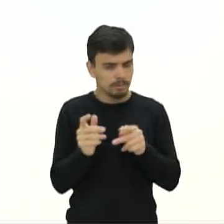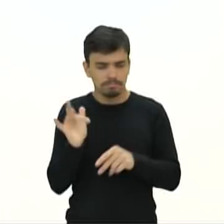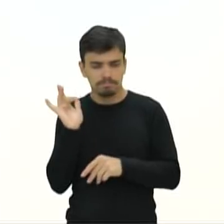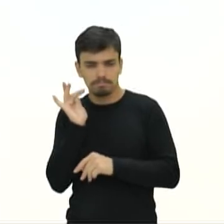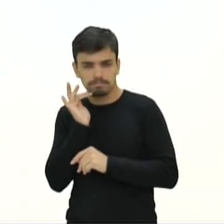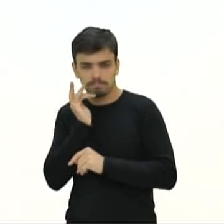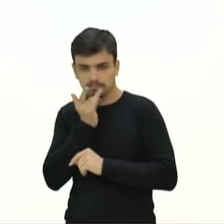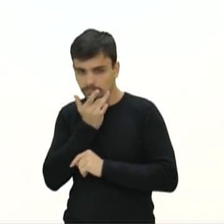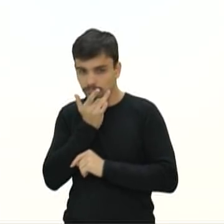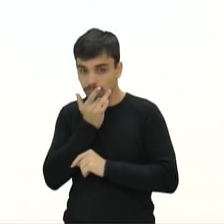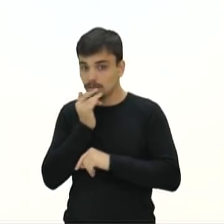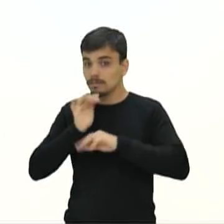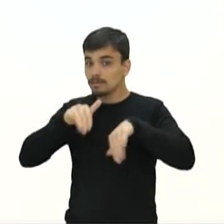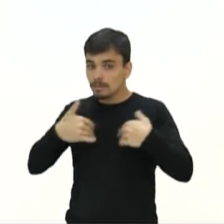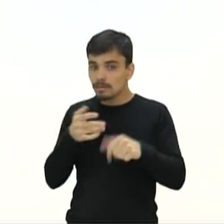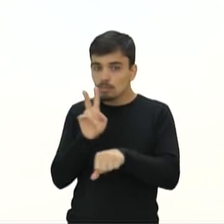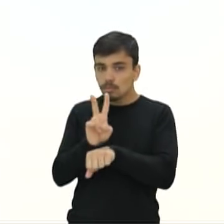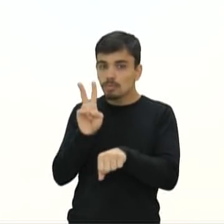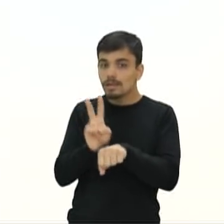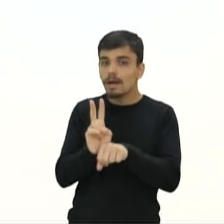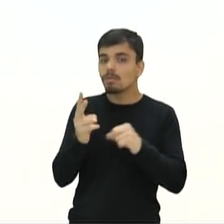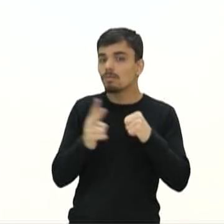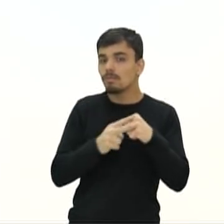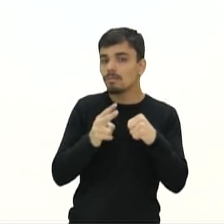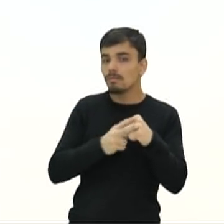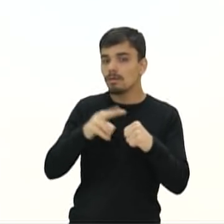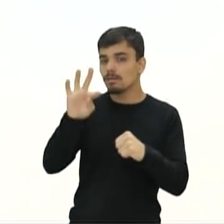deliciosa, certo? Então, cuidado com o verbo to be.